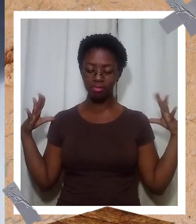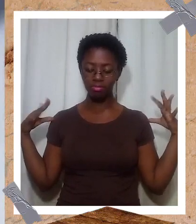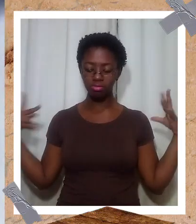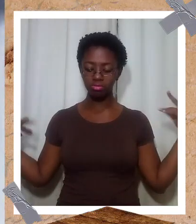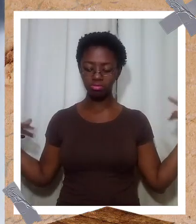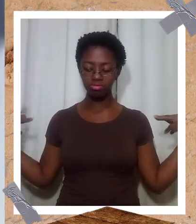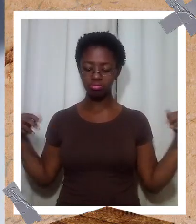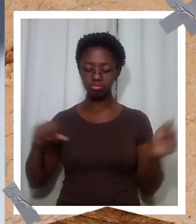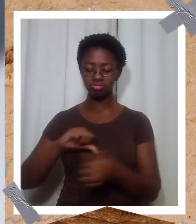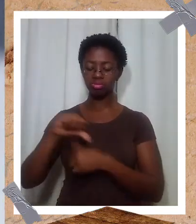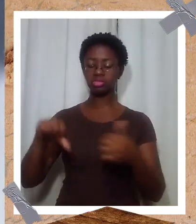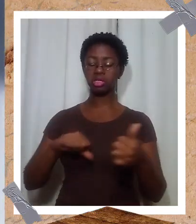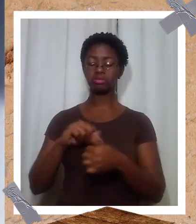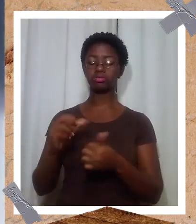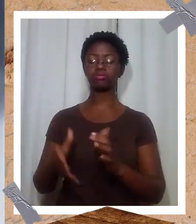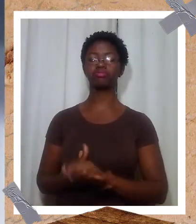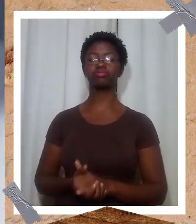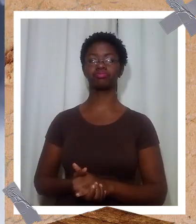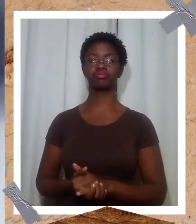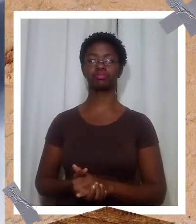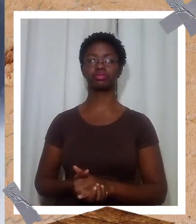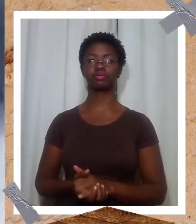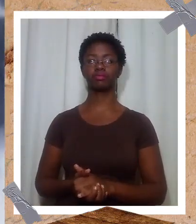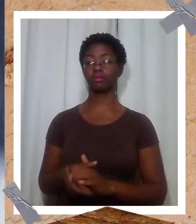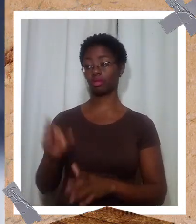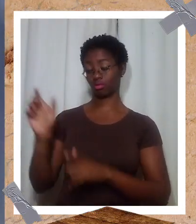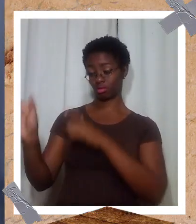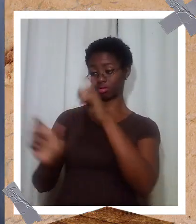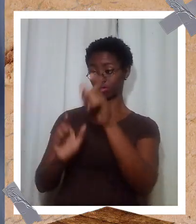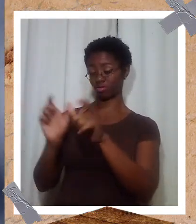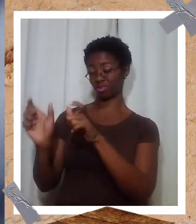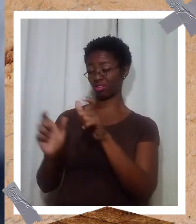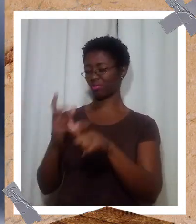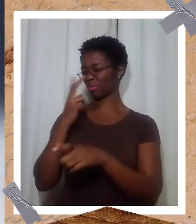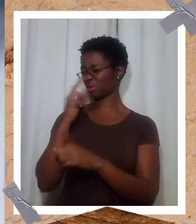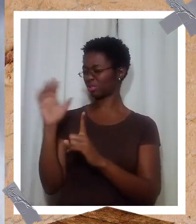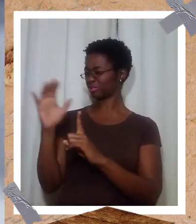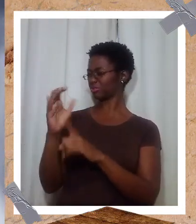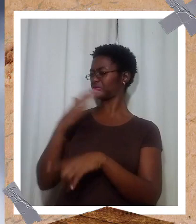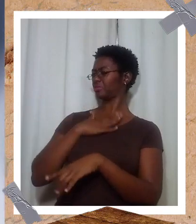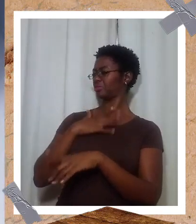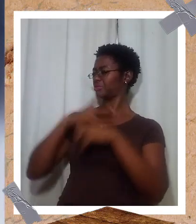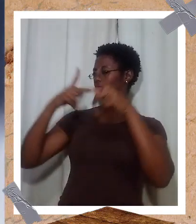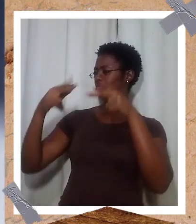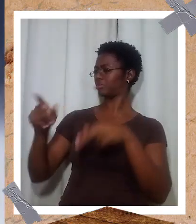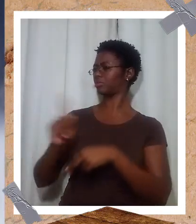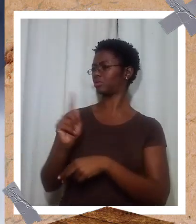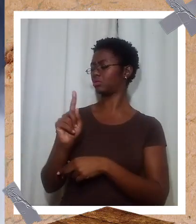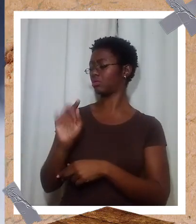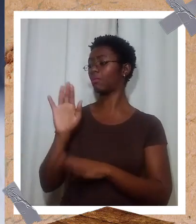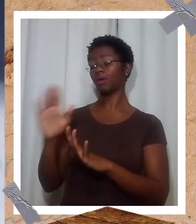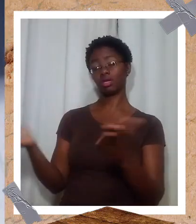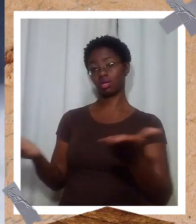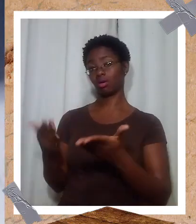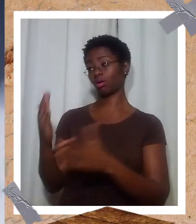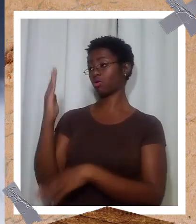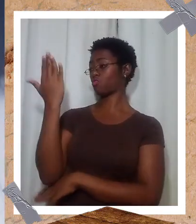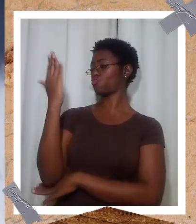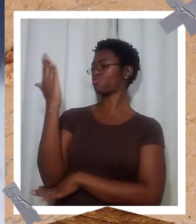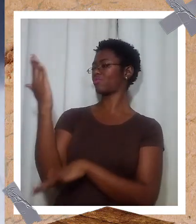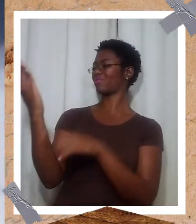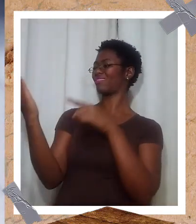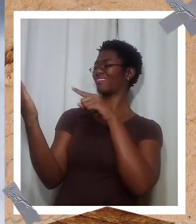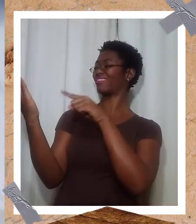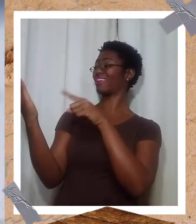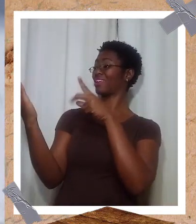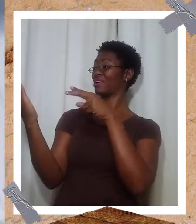que sorvo com gana não surtem em mim o efeito de outrora. São agora um espelho onde me reconheço com mais dignidade, com